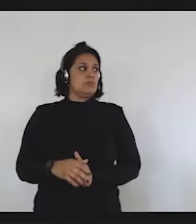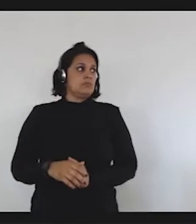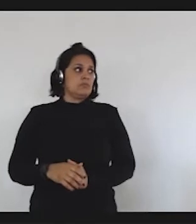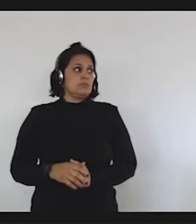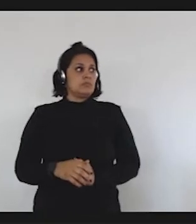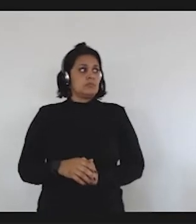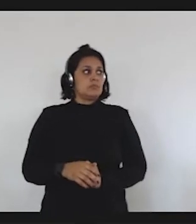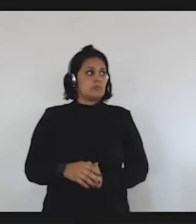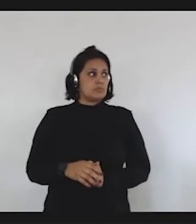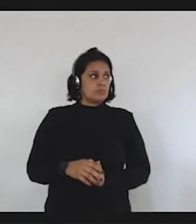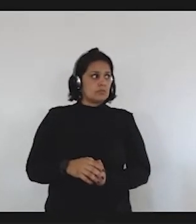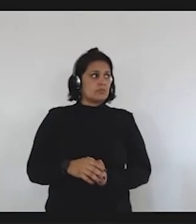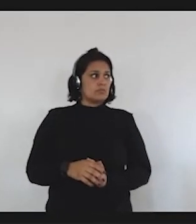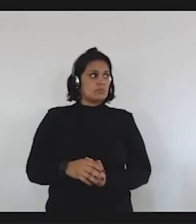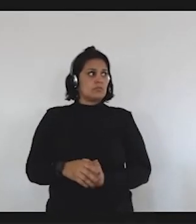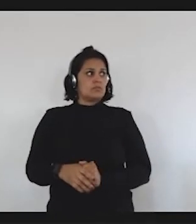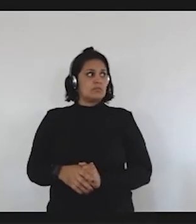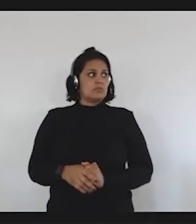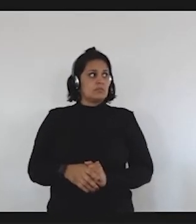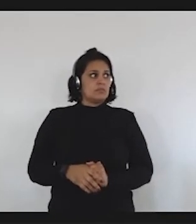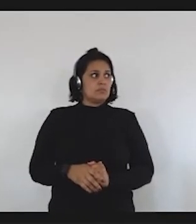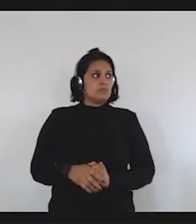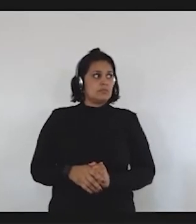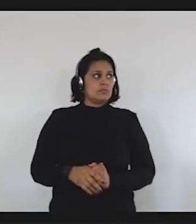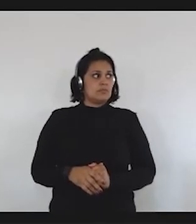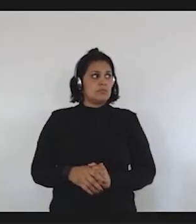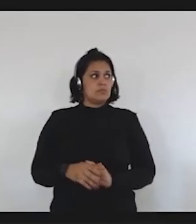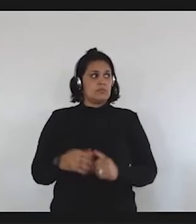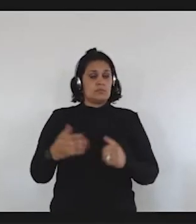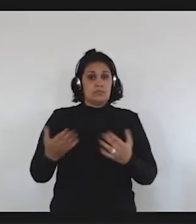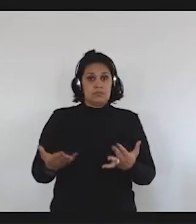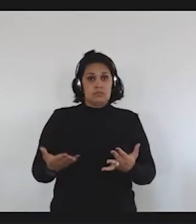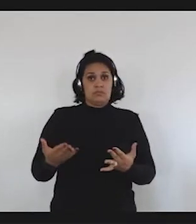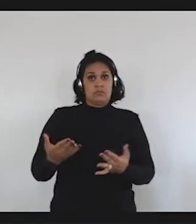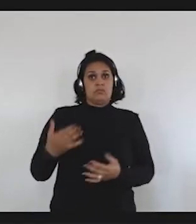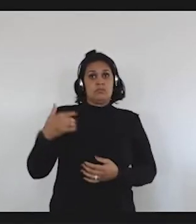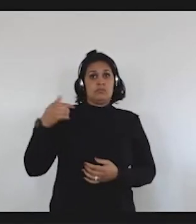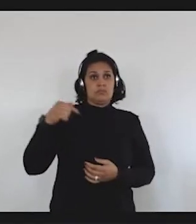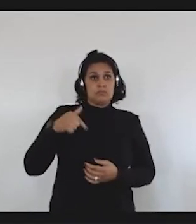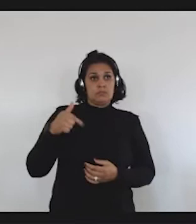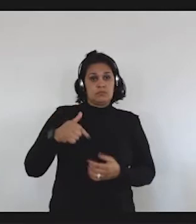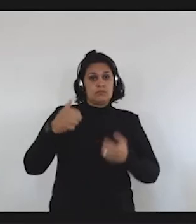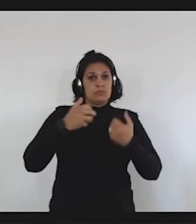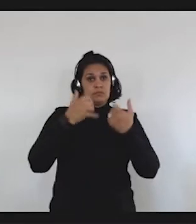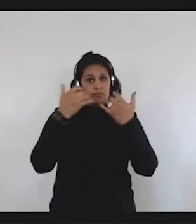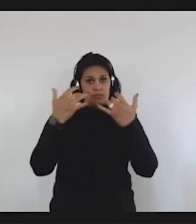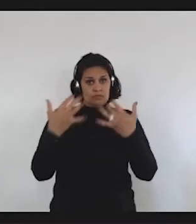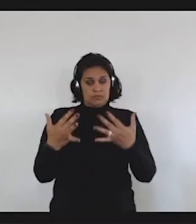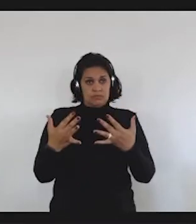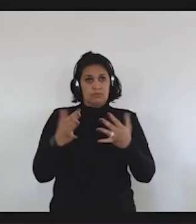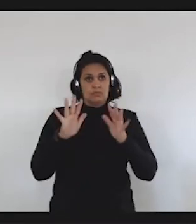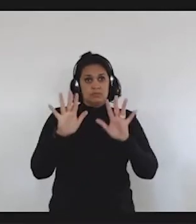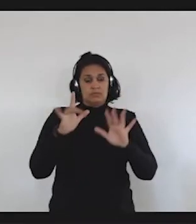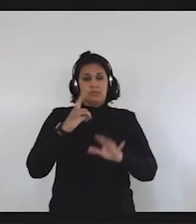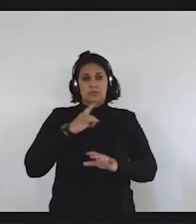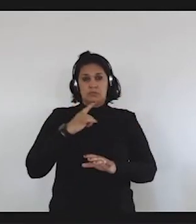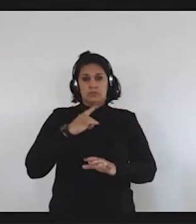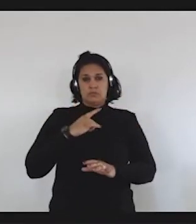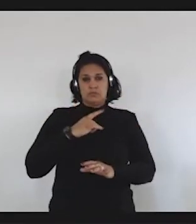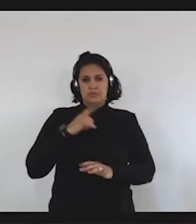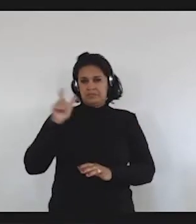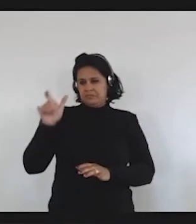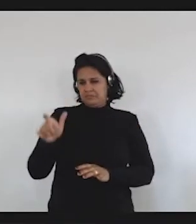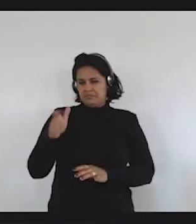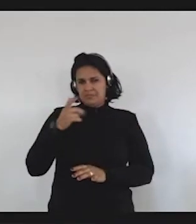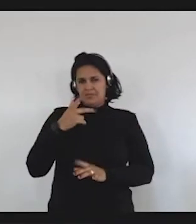desse artigo. Aqui eu registro, não como aquele filho ingrato, mas eu